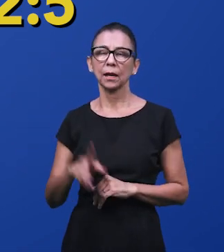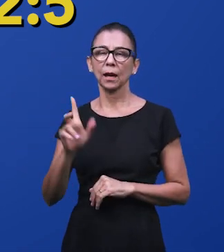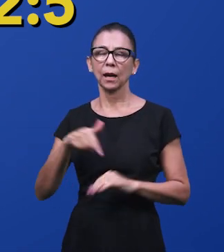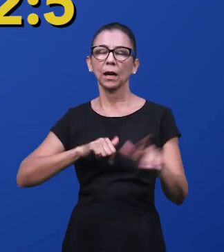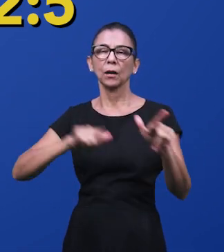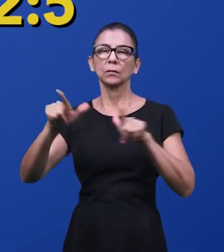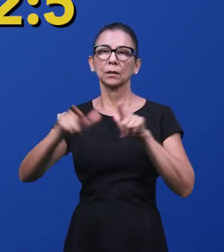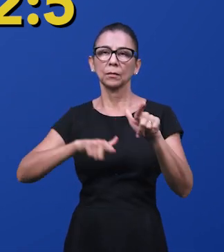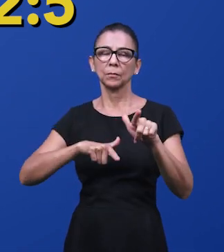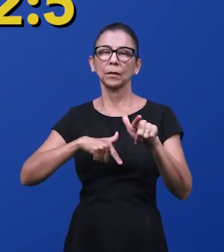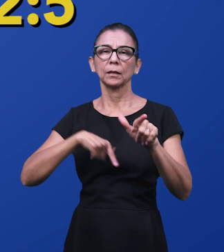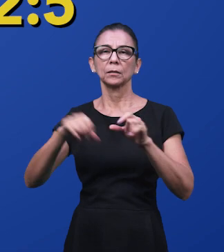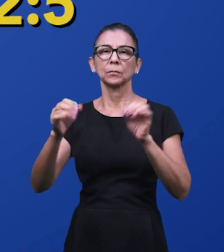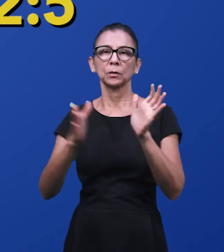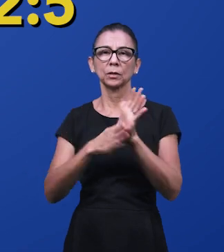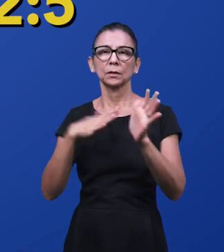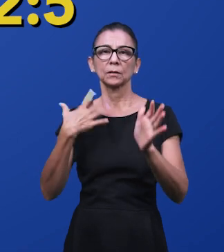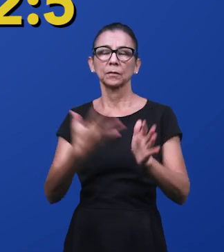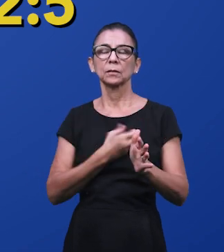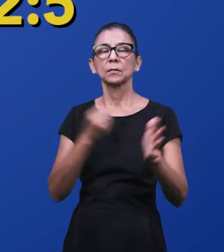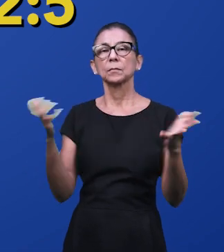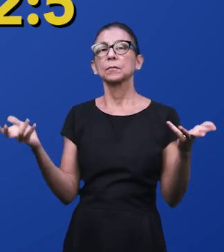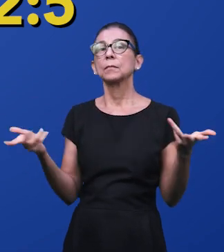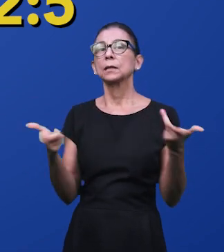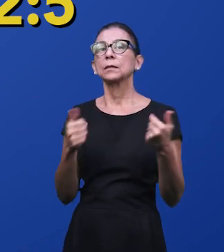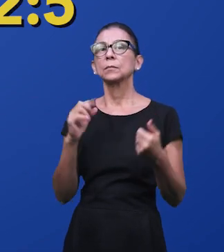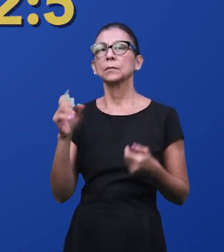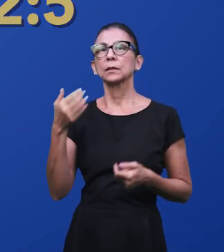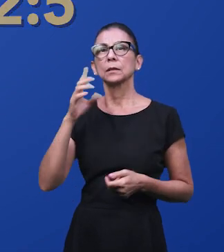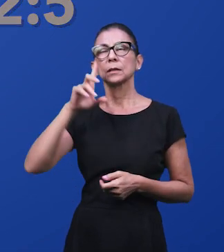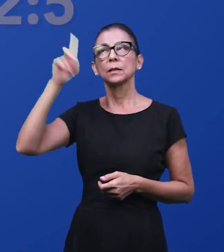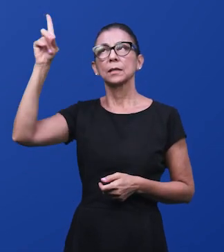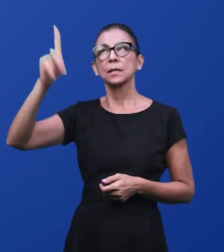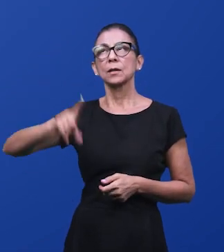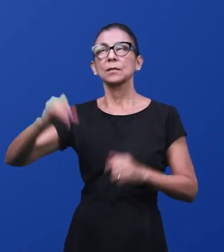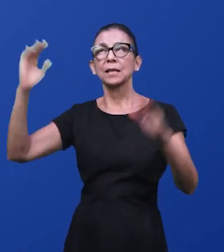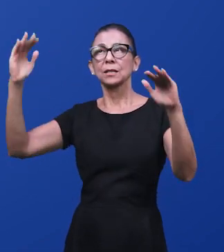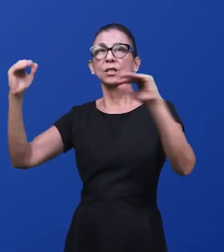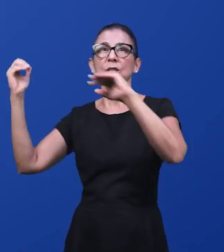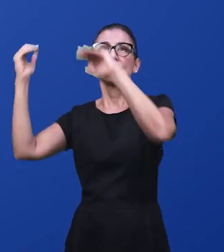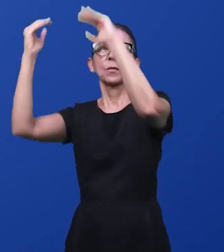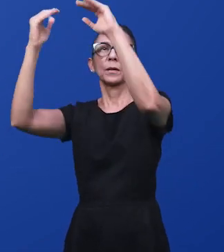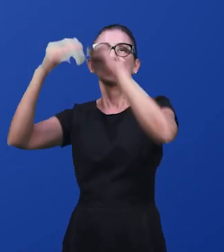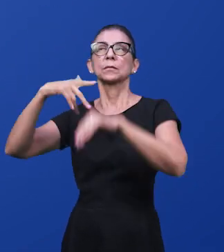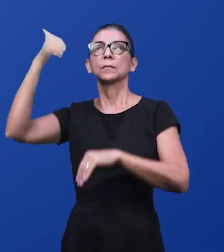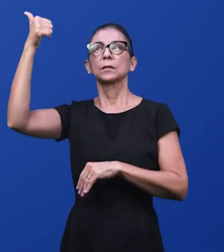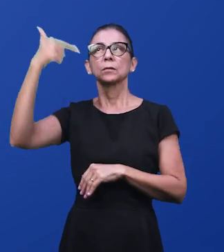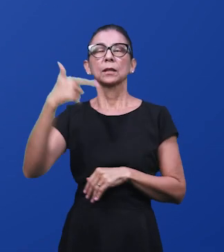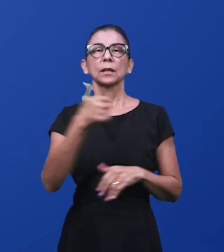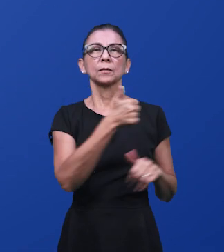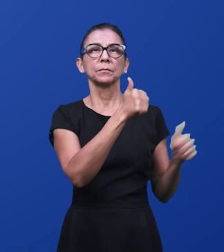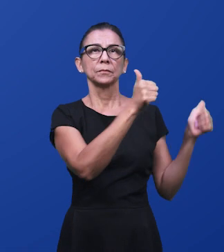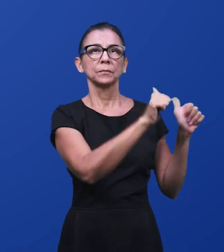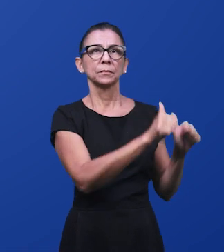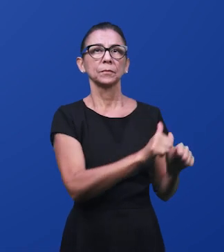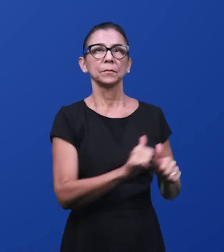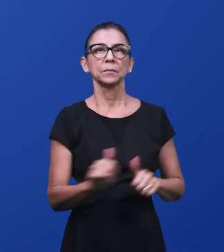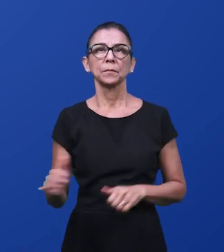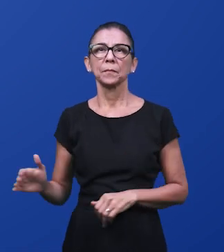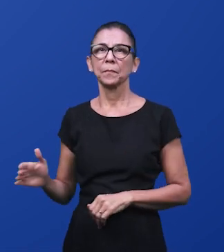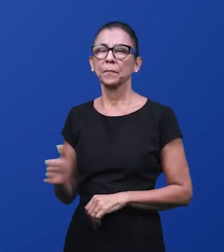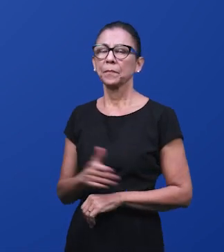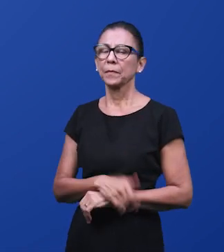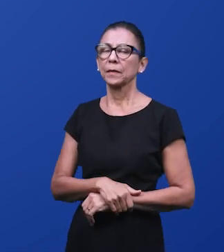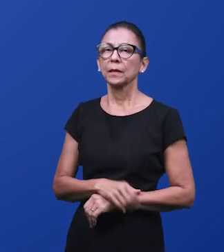nosso Deus é maior que todos os deuses. Também ali em 1 Coríntios 3:16 e 17 diz assim: não